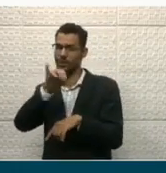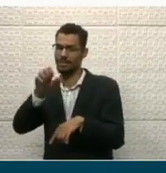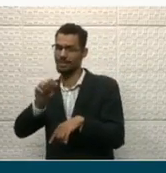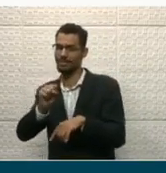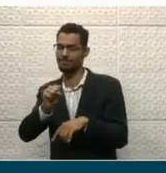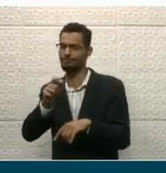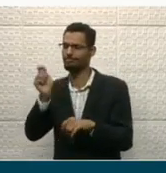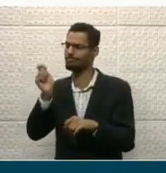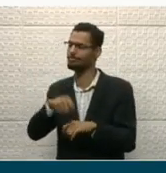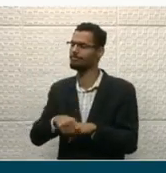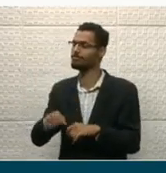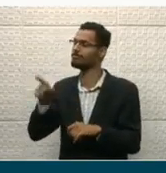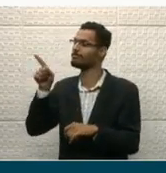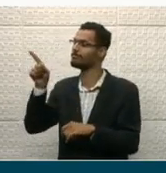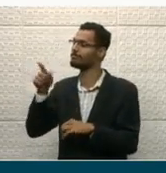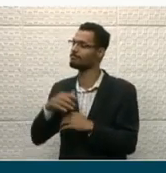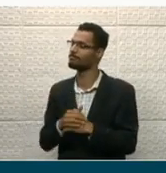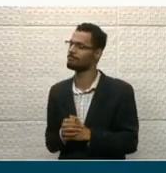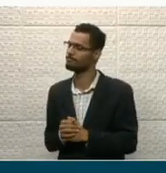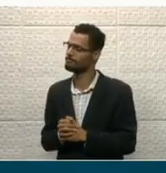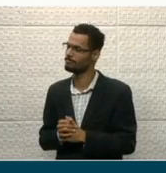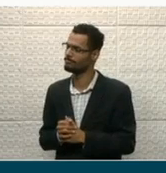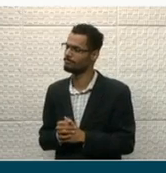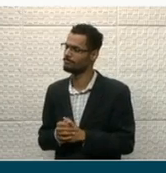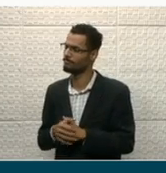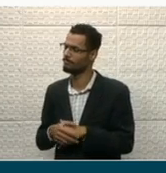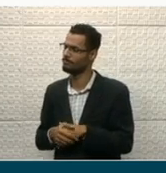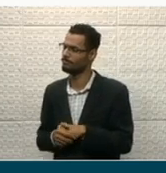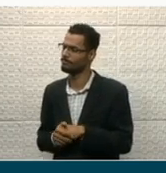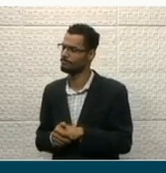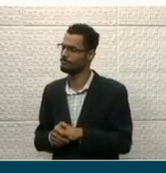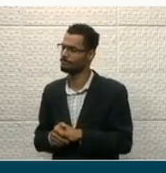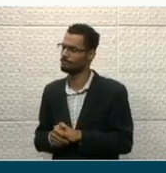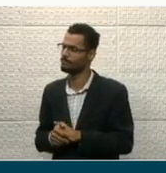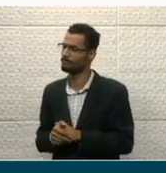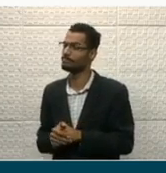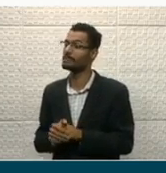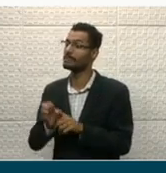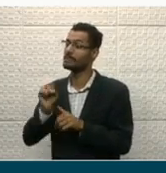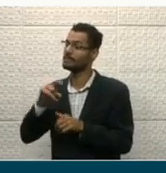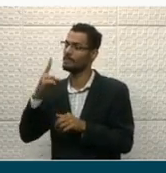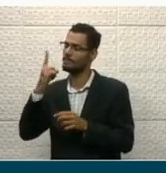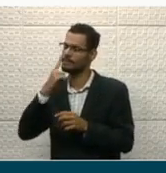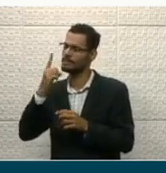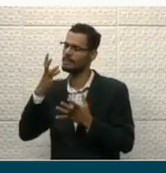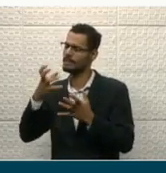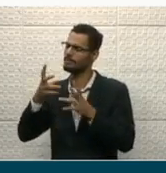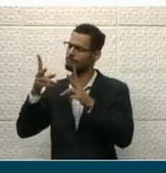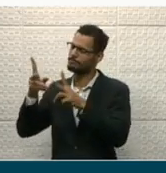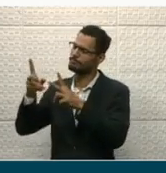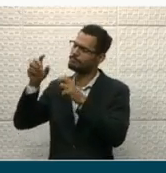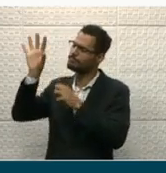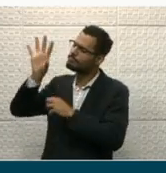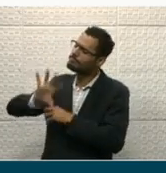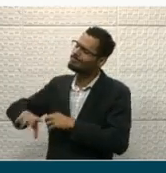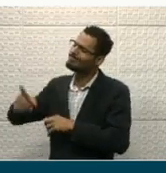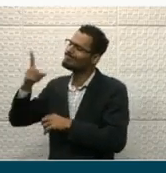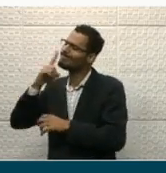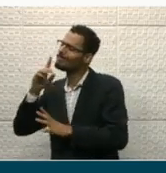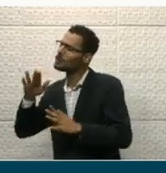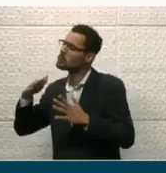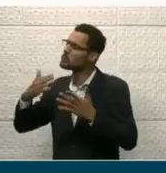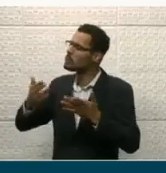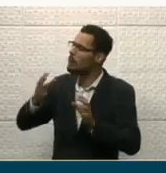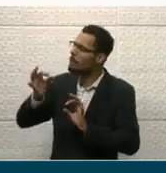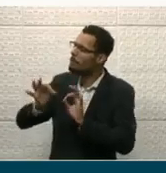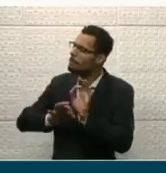canônicas. Então, quando eu tenho essa matriz canônica, quando eu quero observar quais são as suas